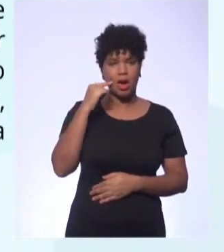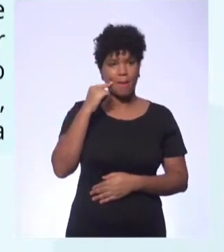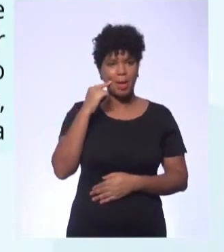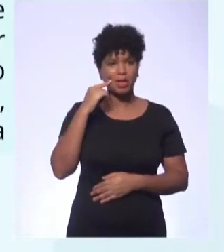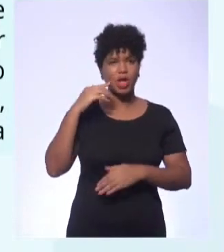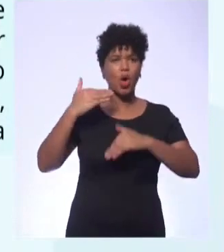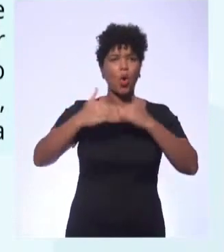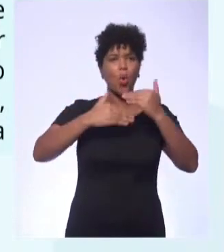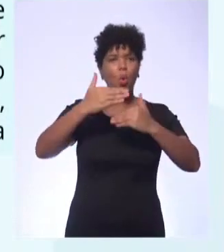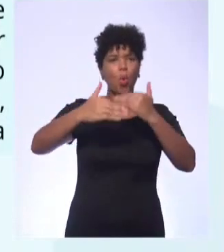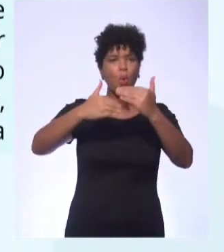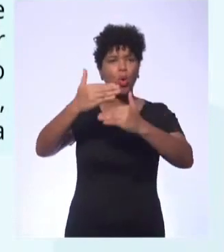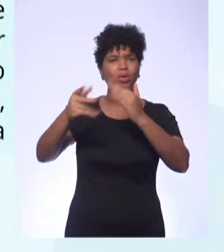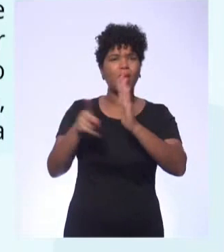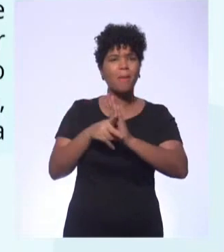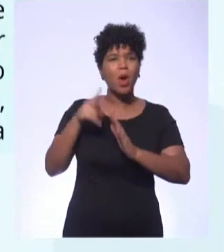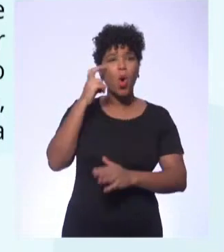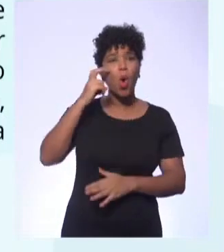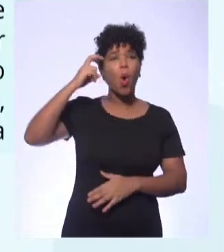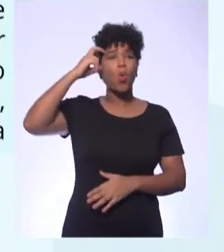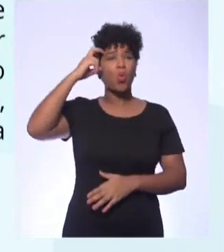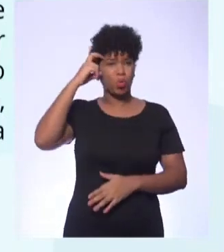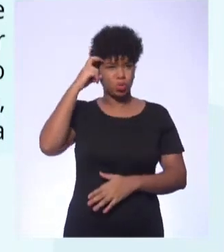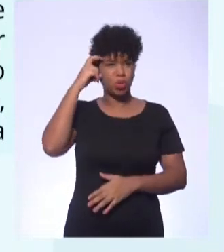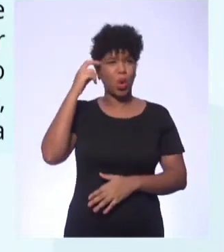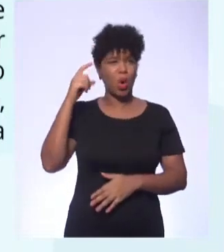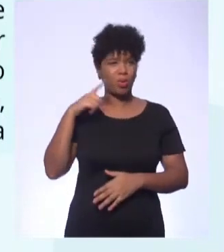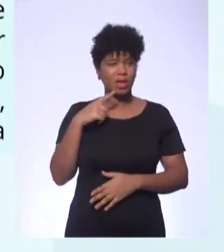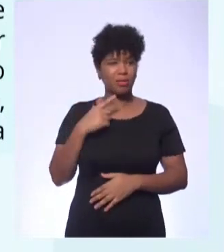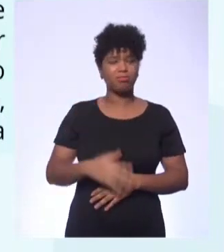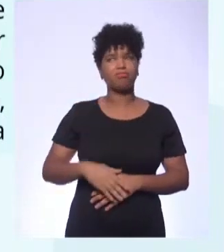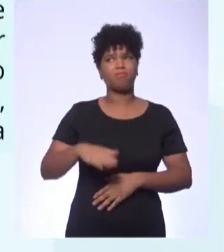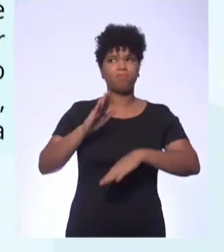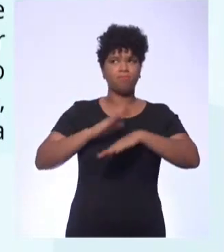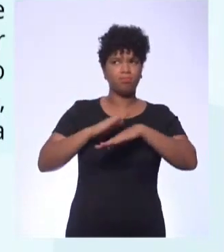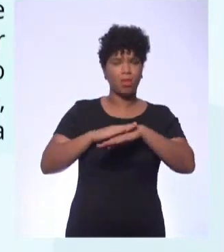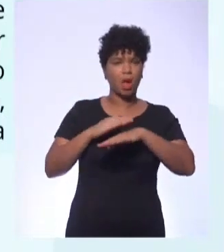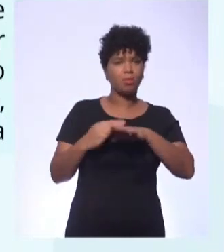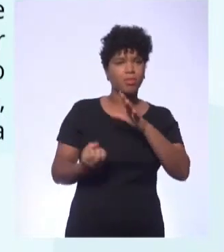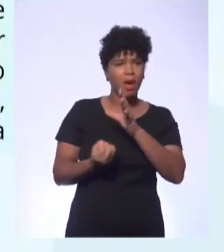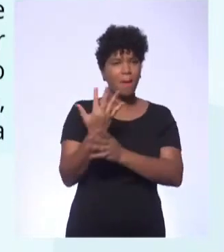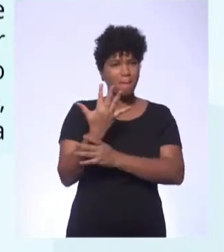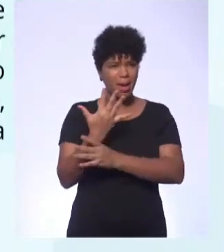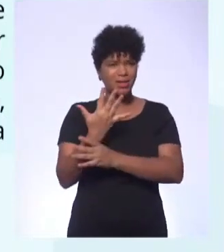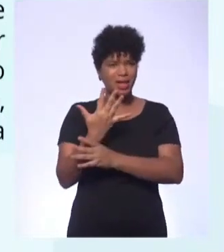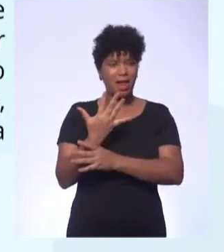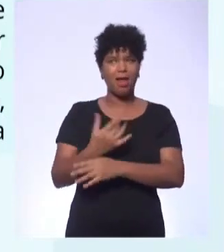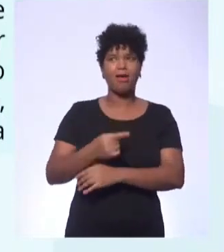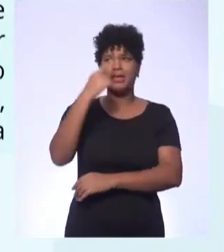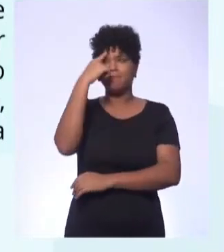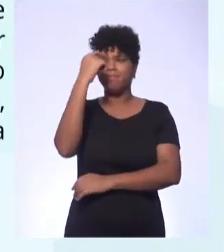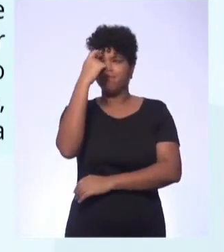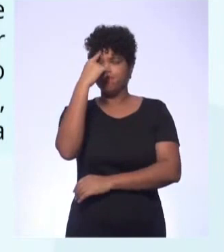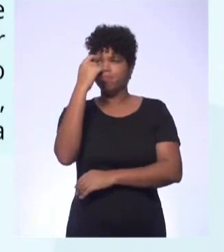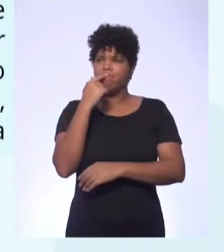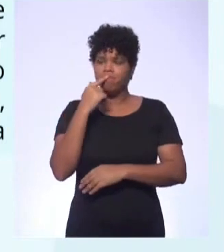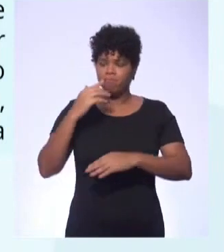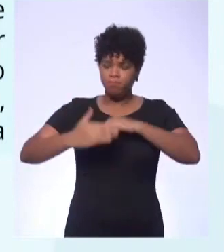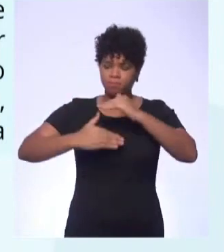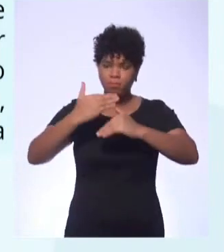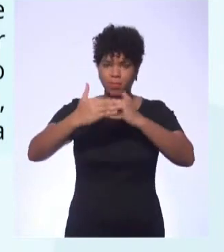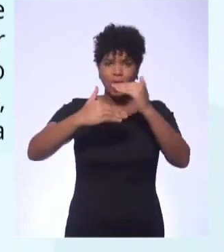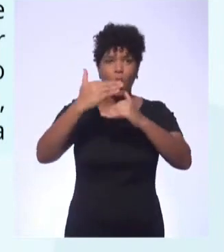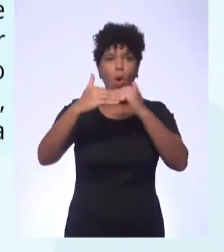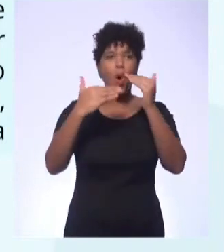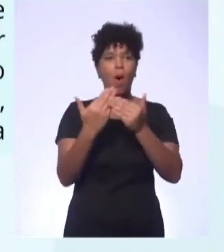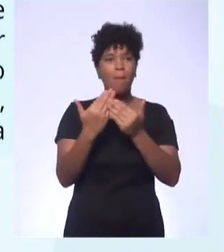nos processos culturais materiais. Então, dentro desse fazer artístico, ou dentro dessa aura de criatividade, os processos de criação, eles